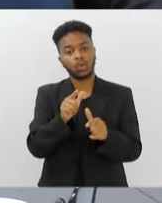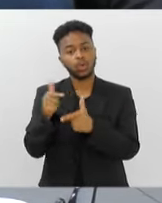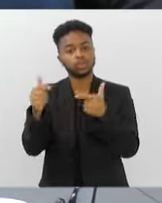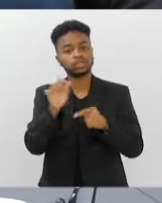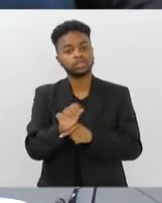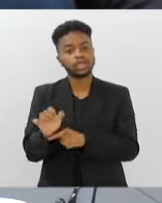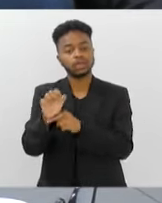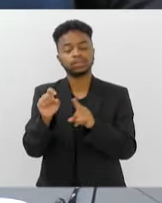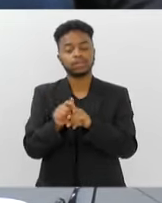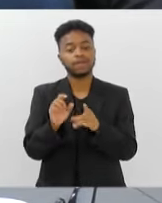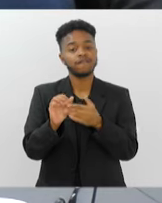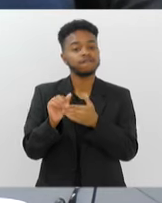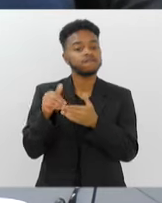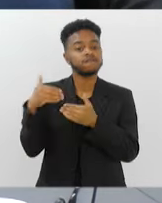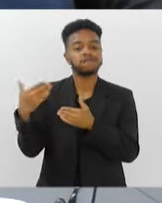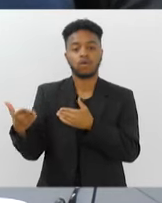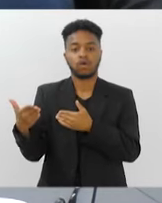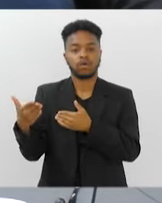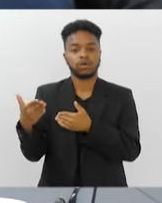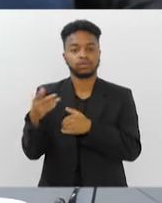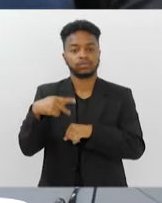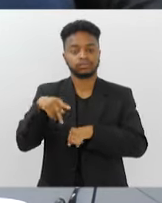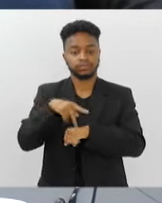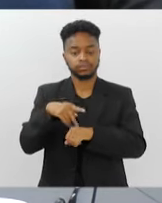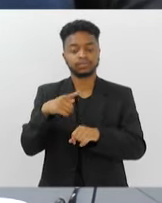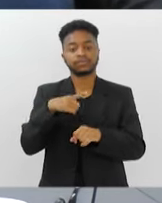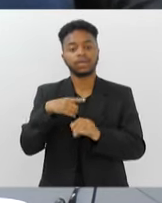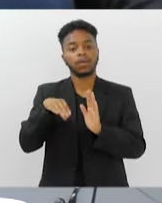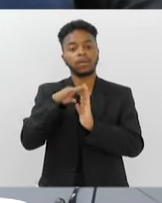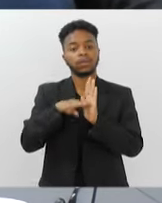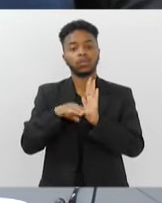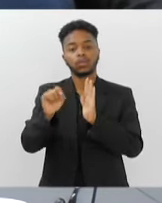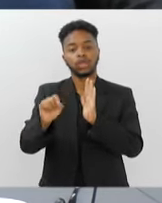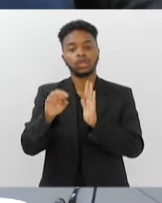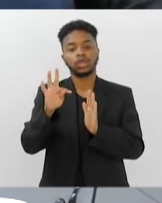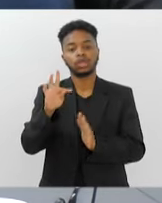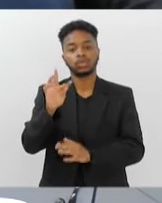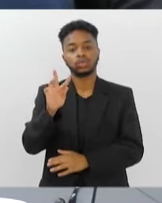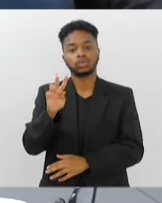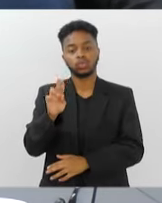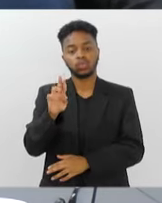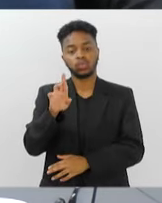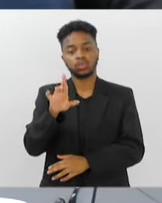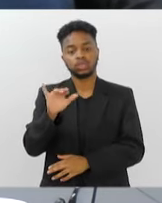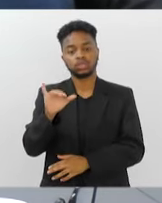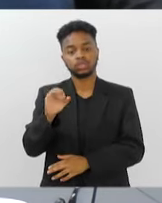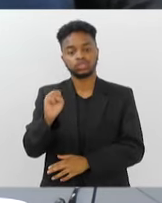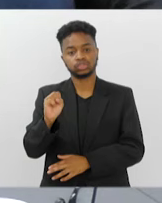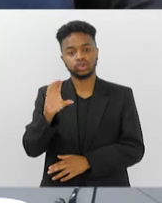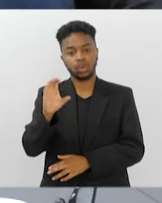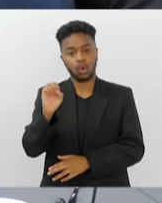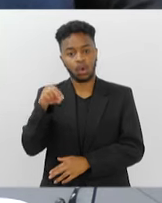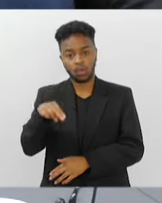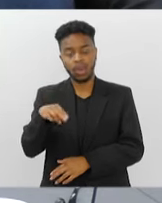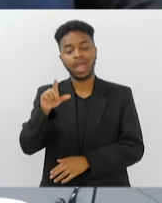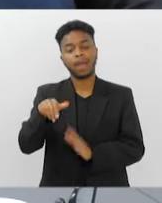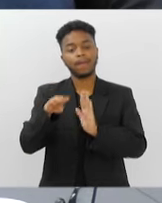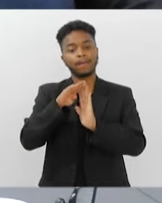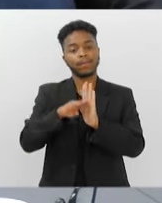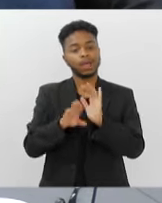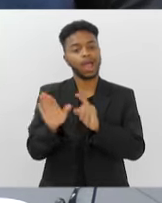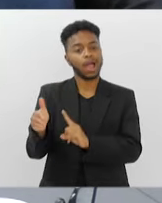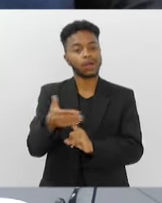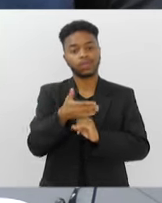país nós temos um programa chamado Turis comom que é o turismo do Consumidor que é um programa de acolhimento ao turista quando o